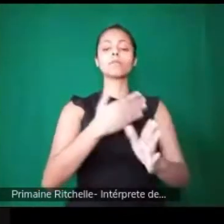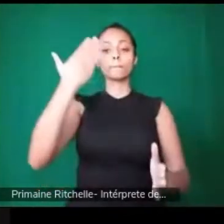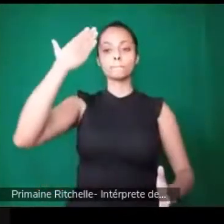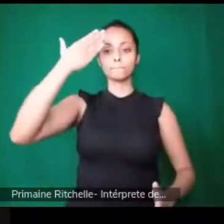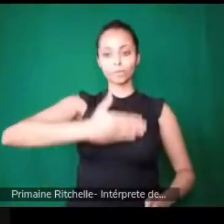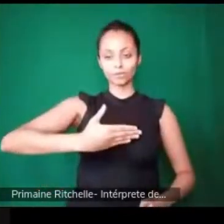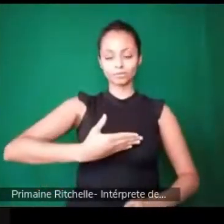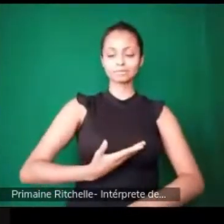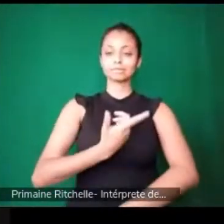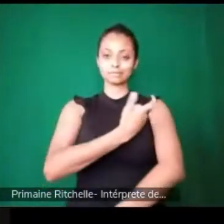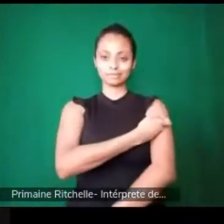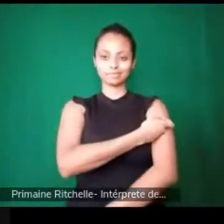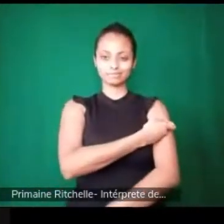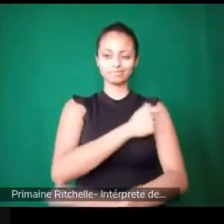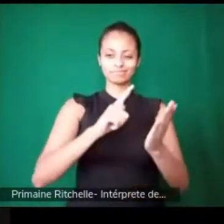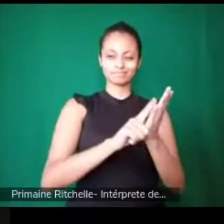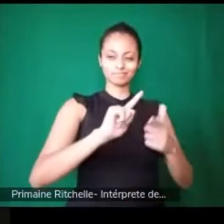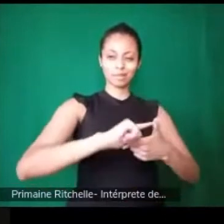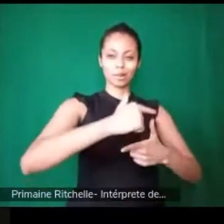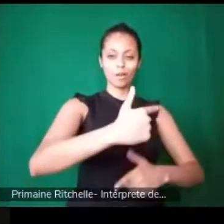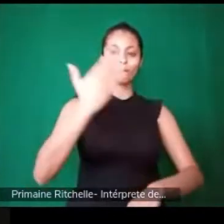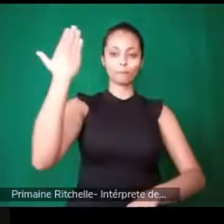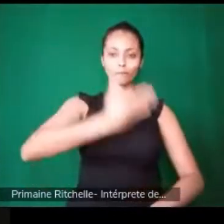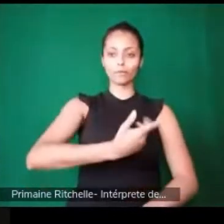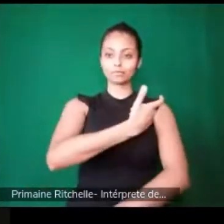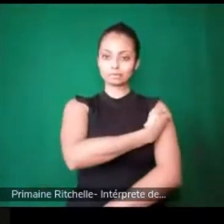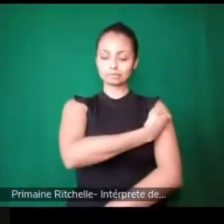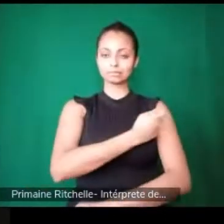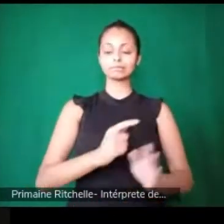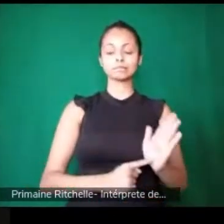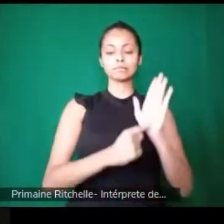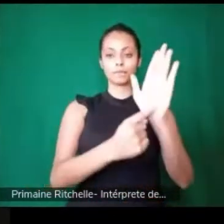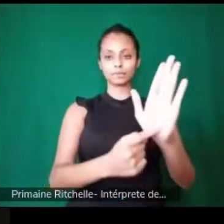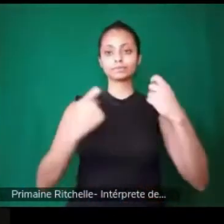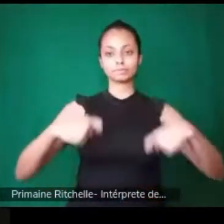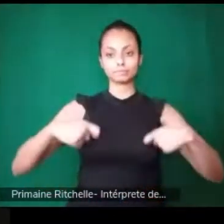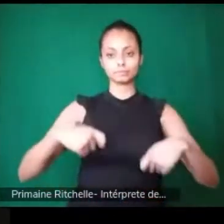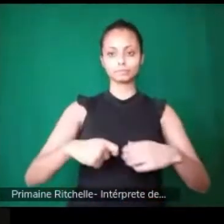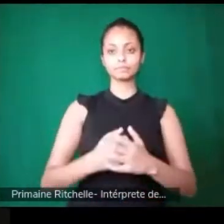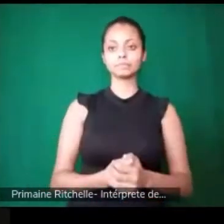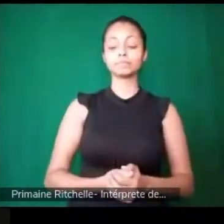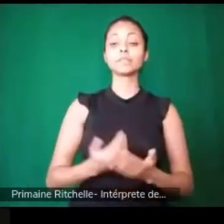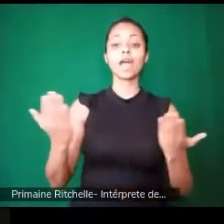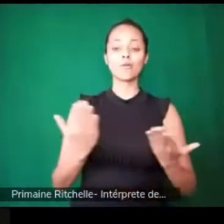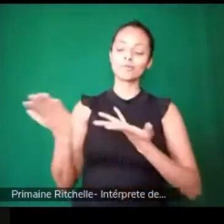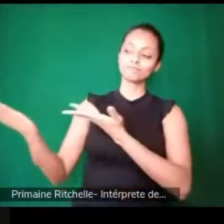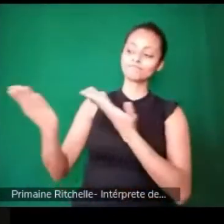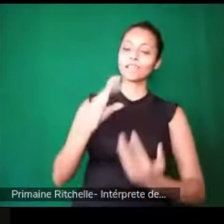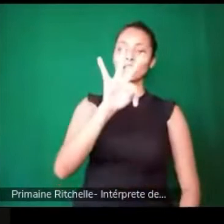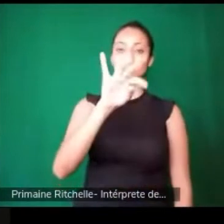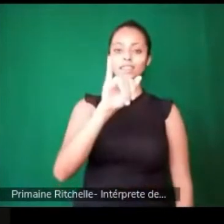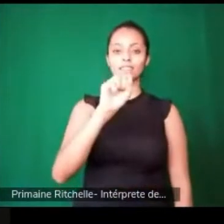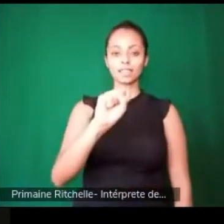adentrar as unidades, né. Eu vou estar passando agora para a Thaís, né? Ela vai trazer algumas recomendações